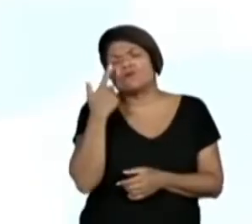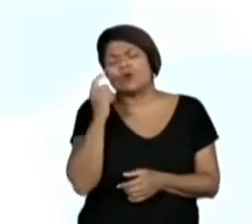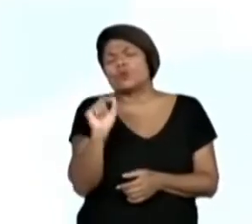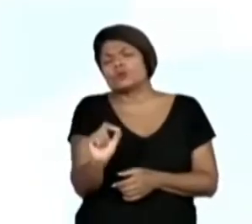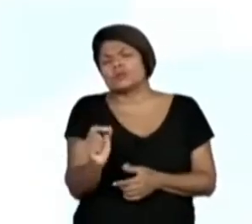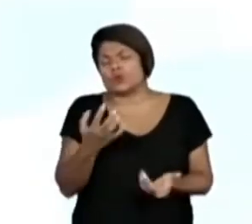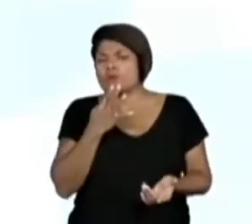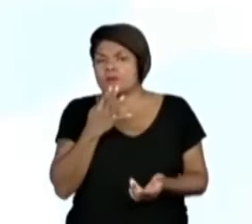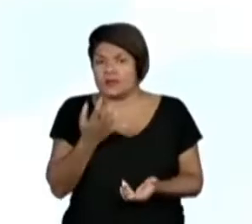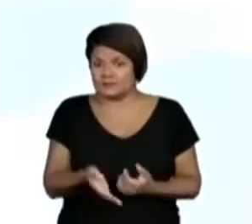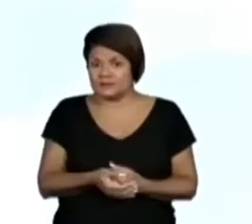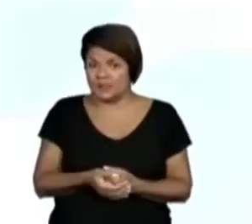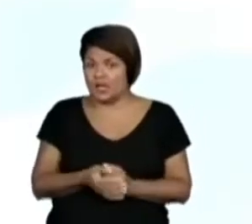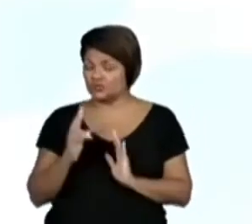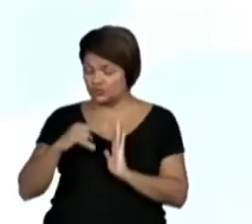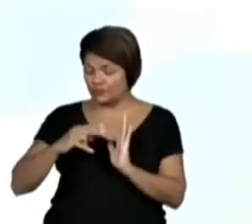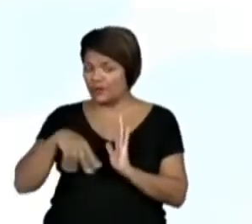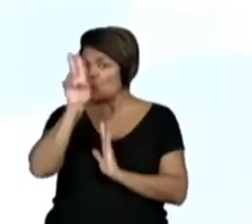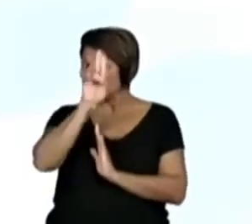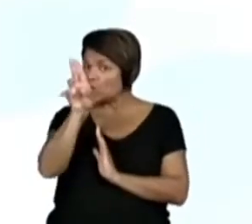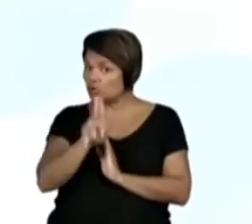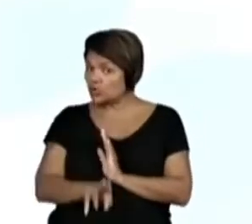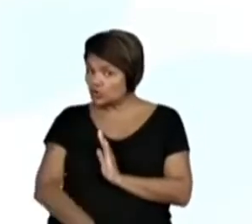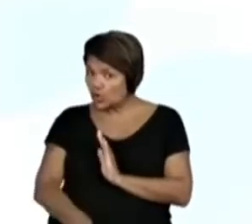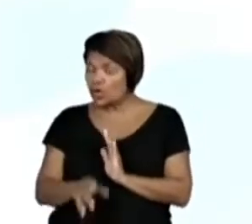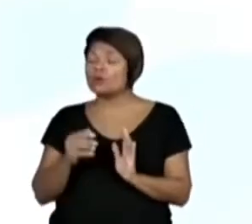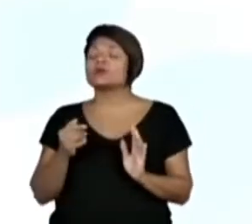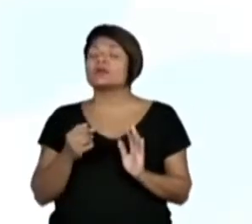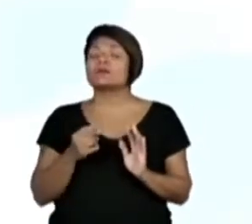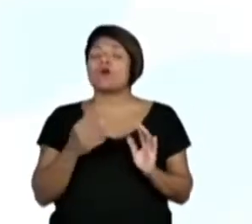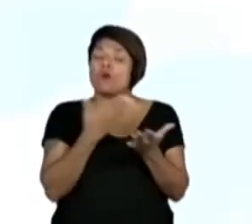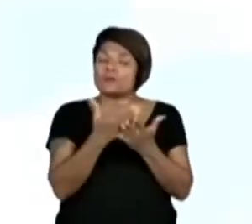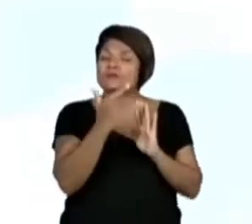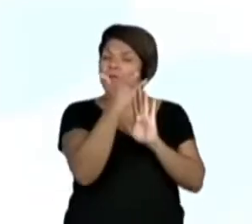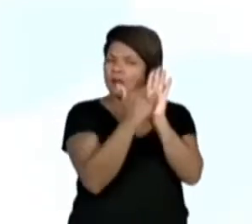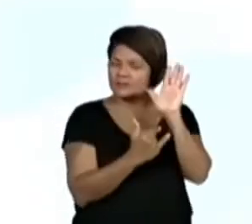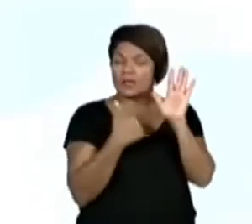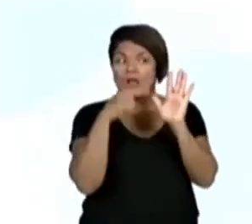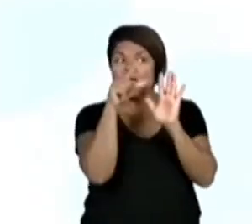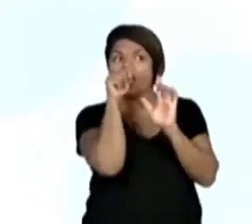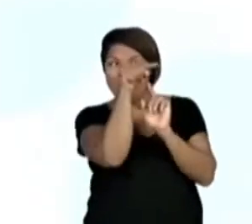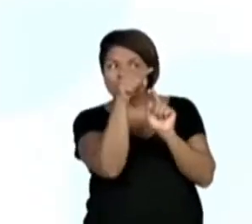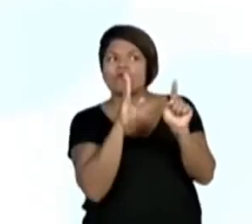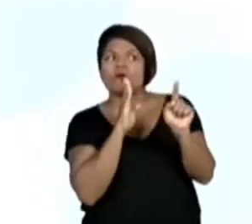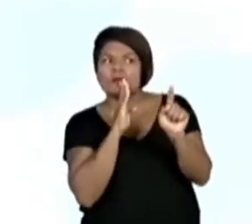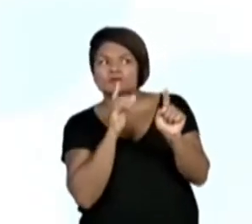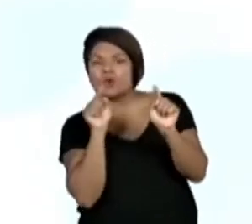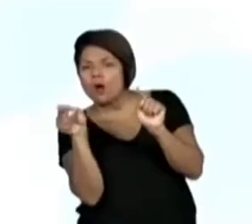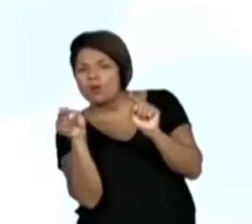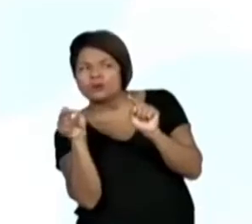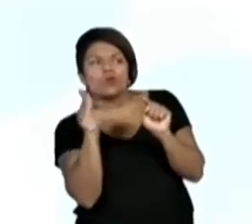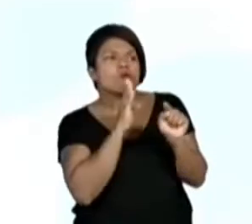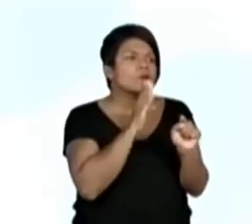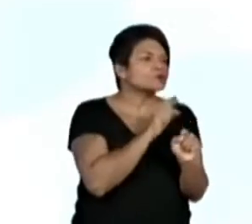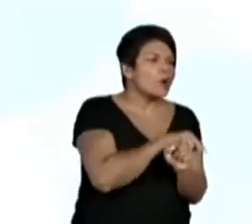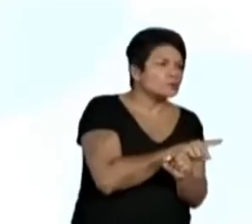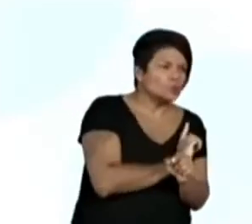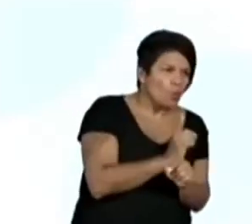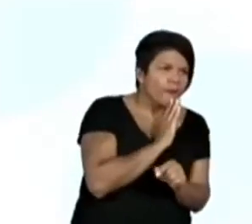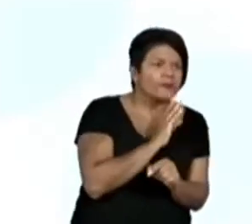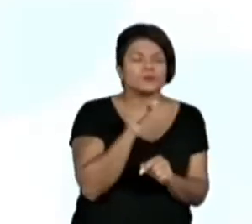Vamos ler o nome de algumas delas para começar a listar as conhecidas e conhecer outras